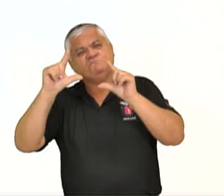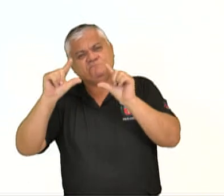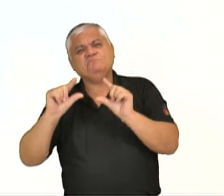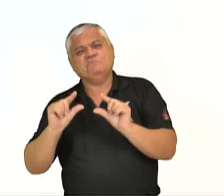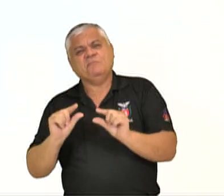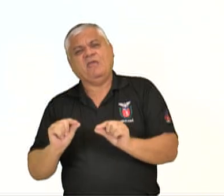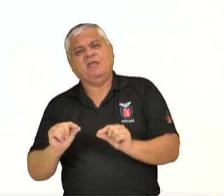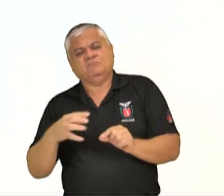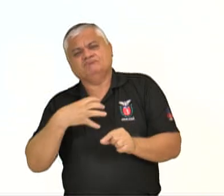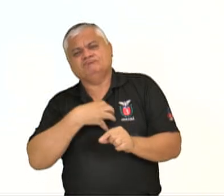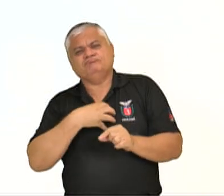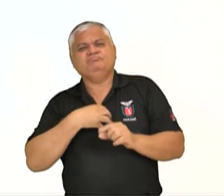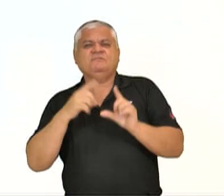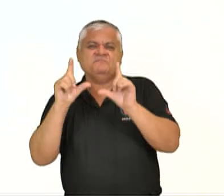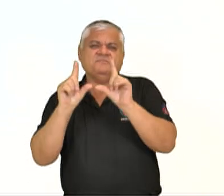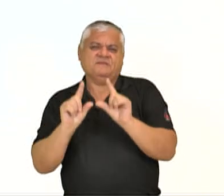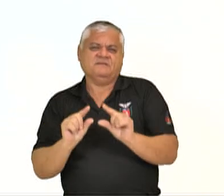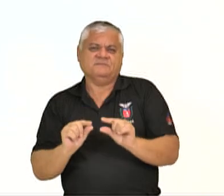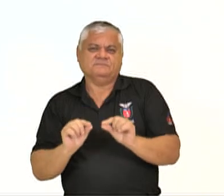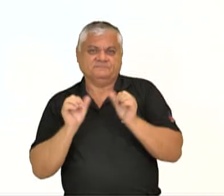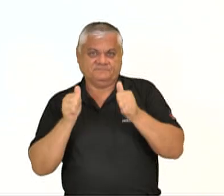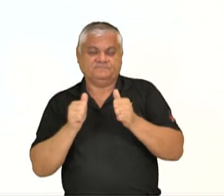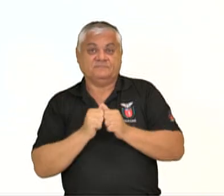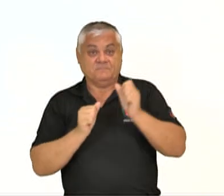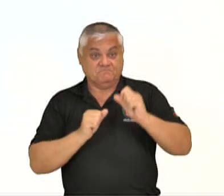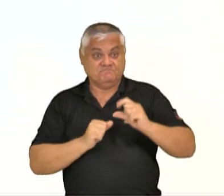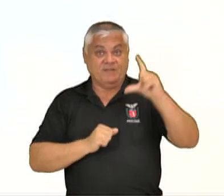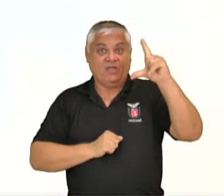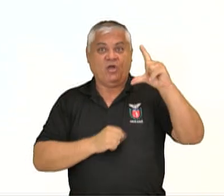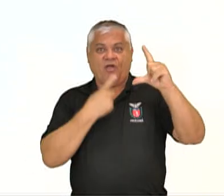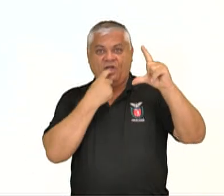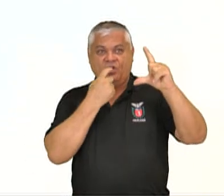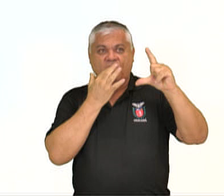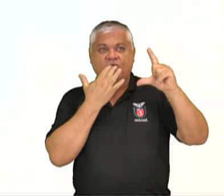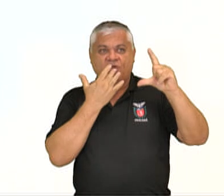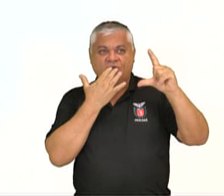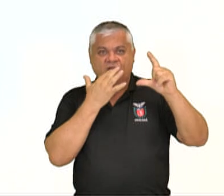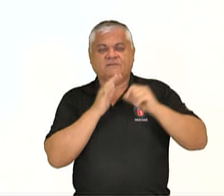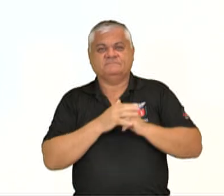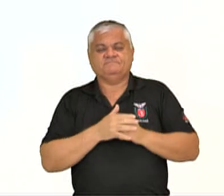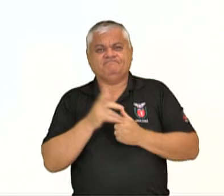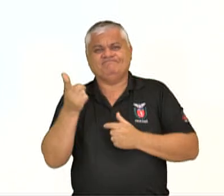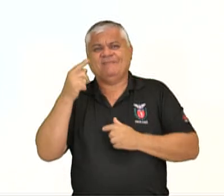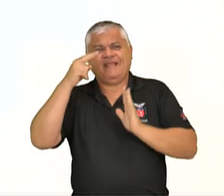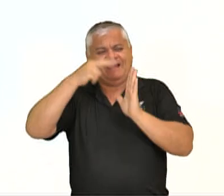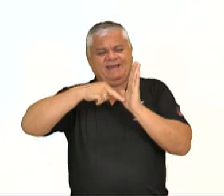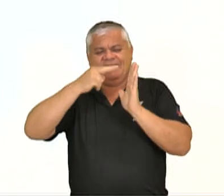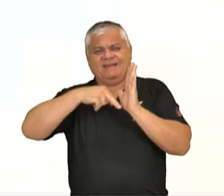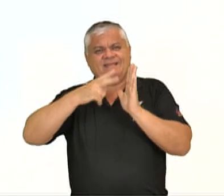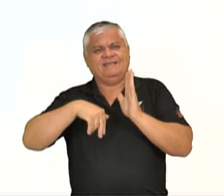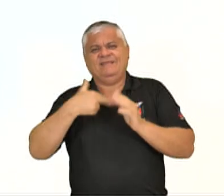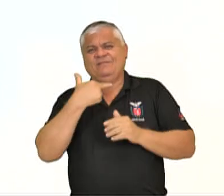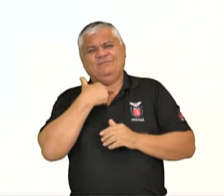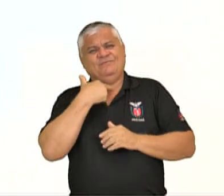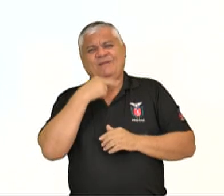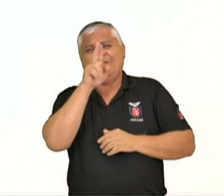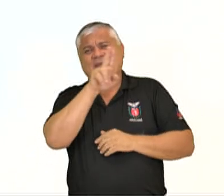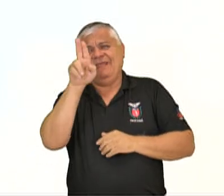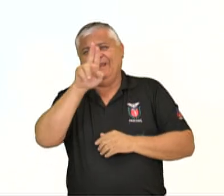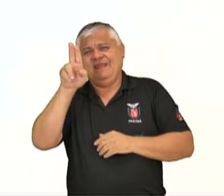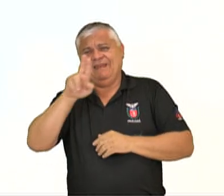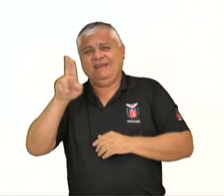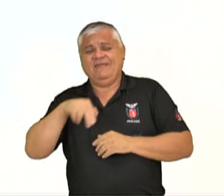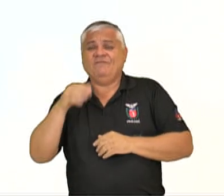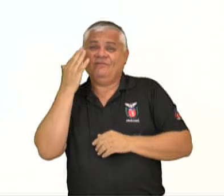menos sensações, com menor atividade, tá bom? Eu sei que vocês não vão conseguir ler esses nomezinhos aqui em cima, mas eu